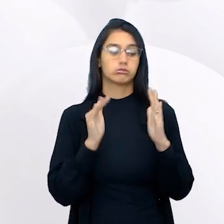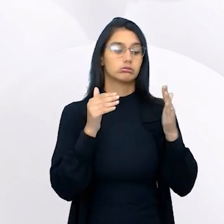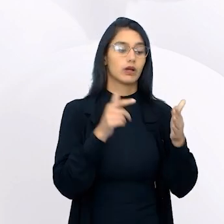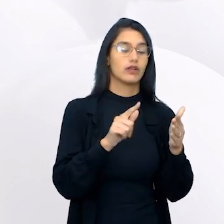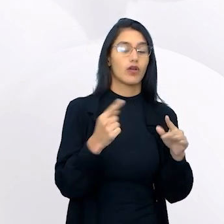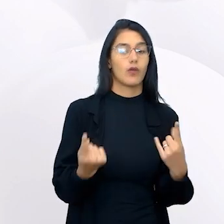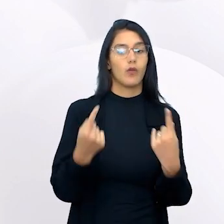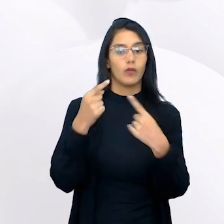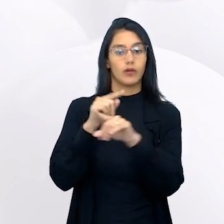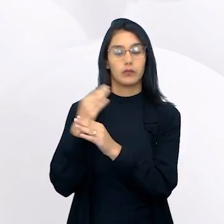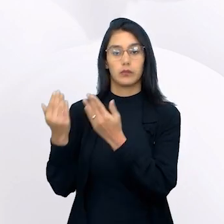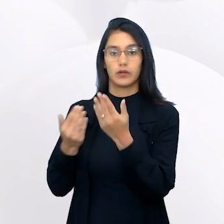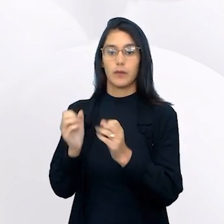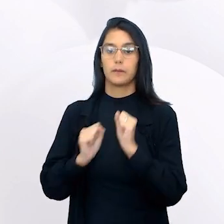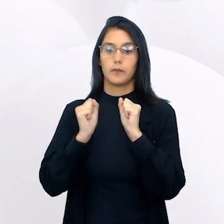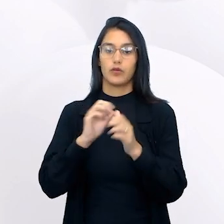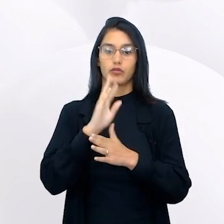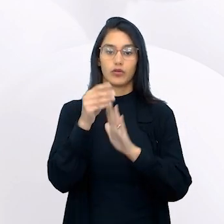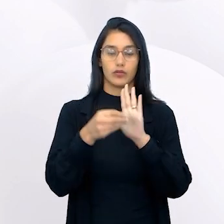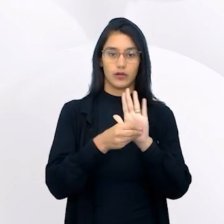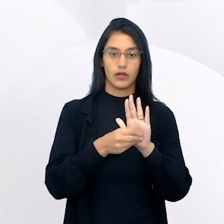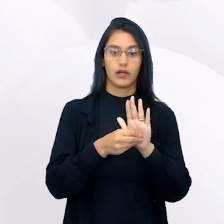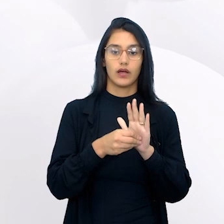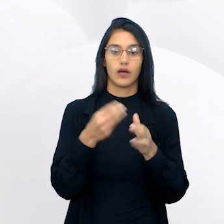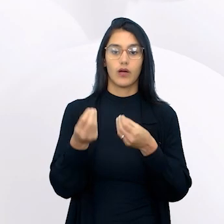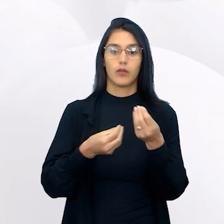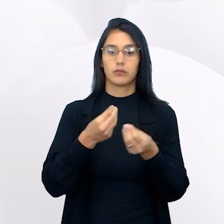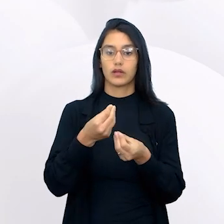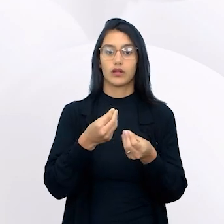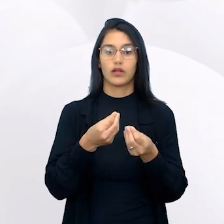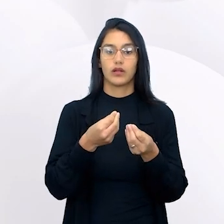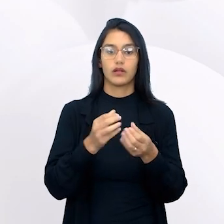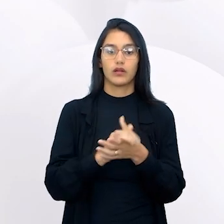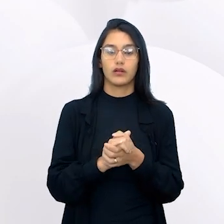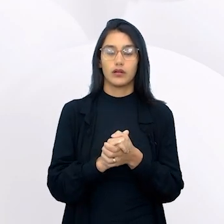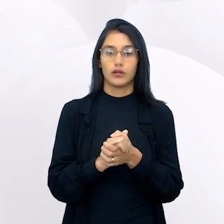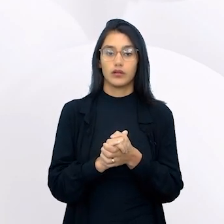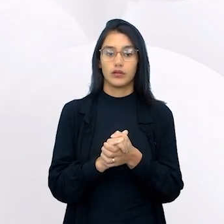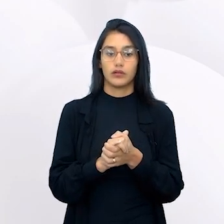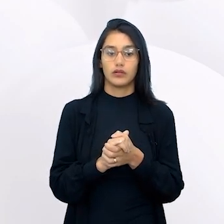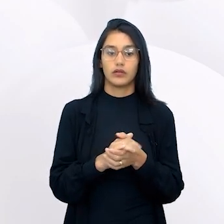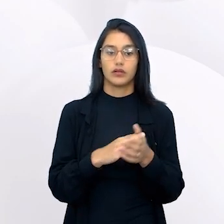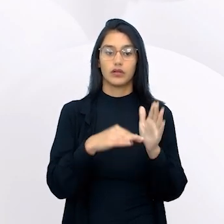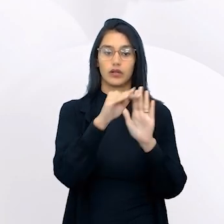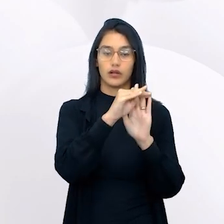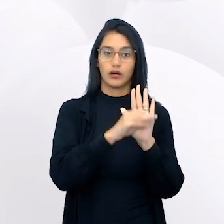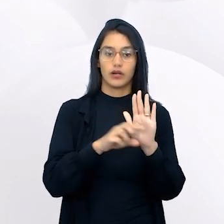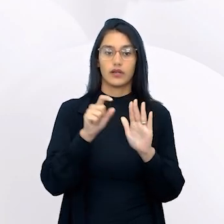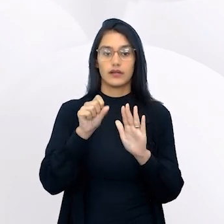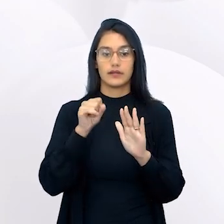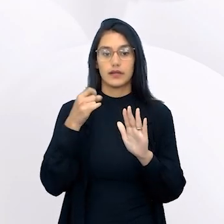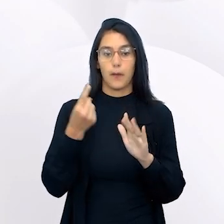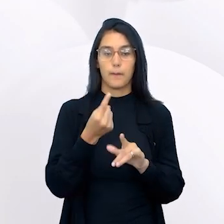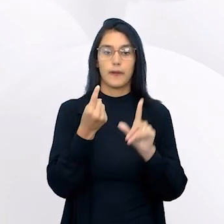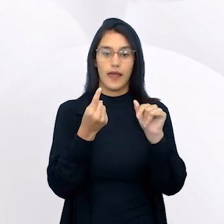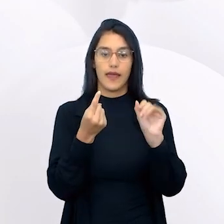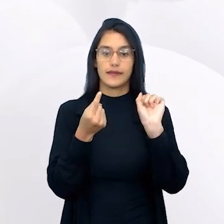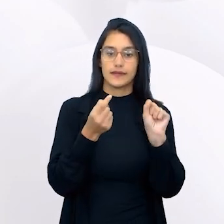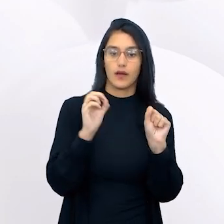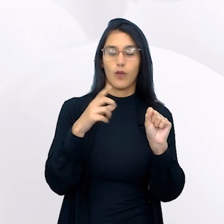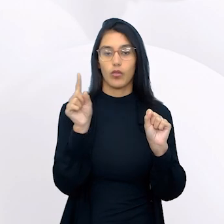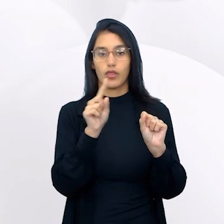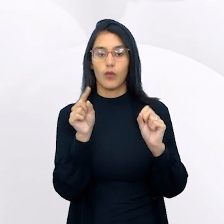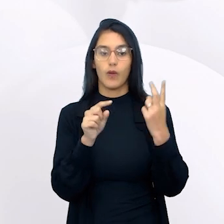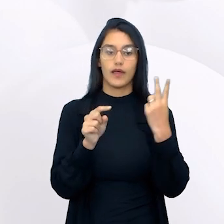se é inversamente proporcional. Pode colocar, como está respectivamente, pode colocar na ordem, se a primeira é ou não proporcional,